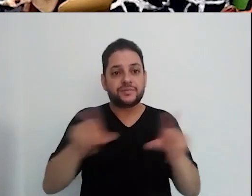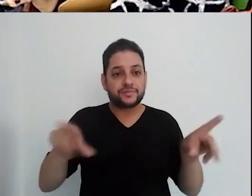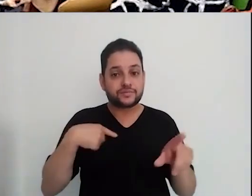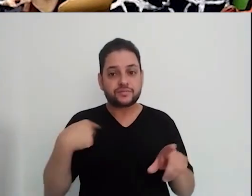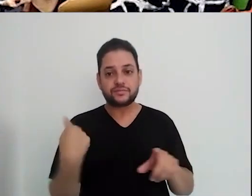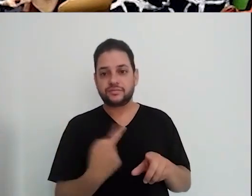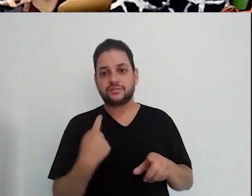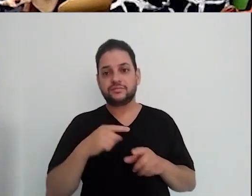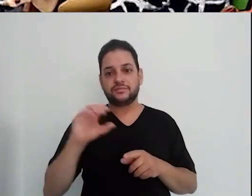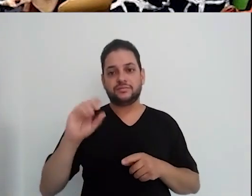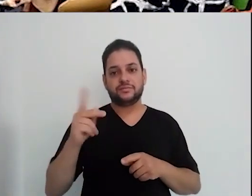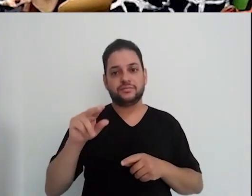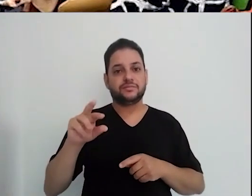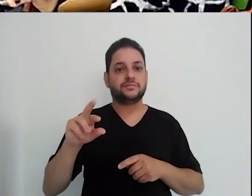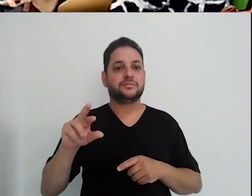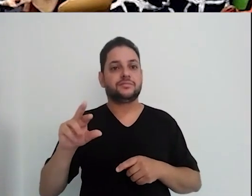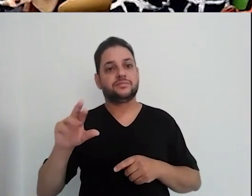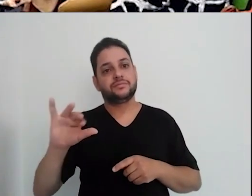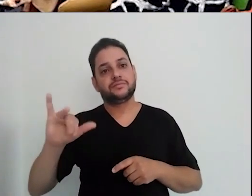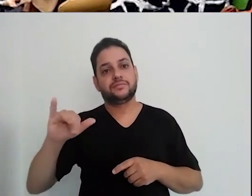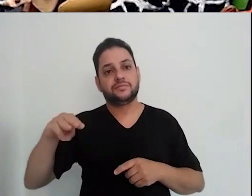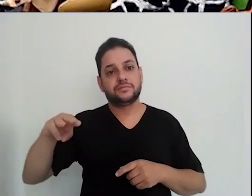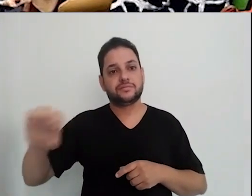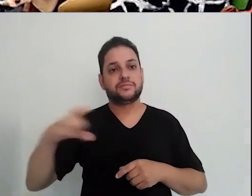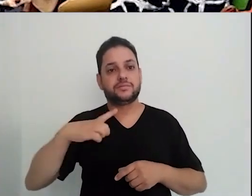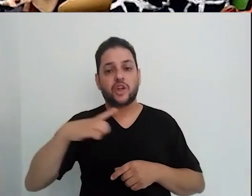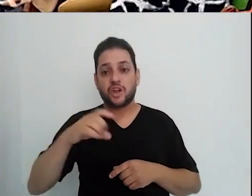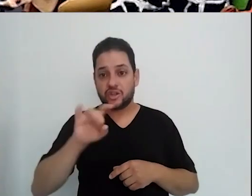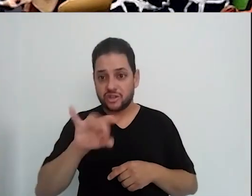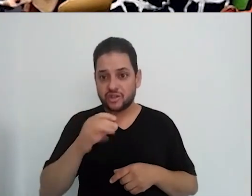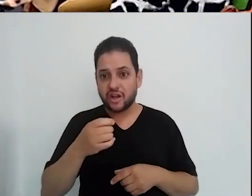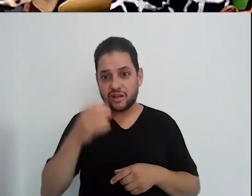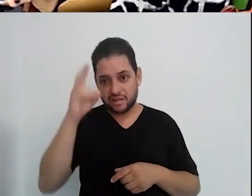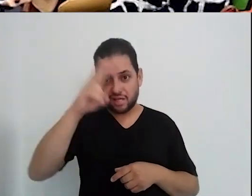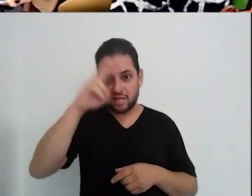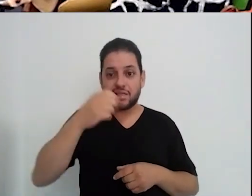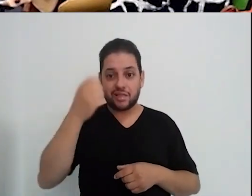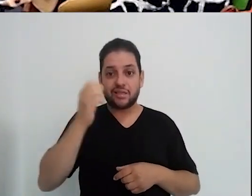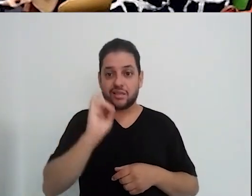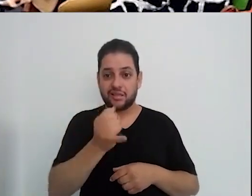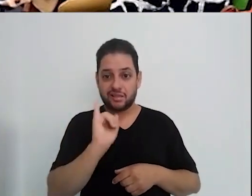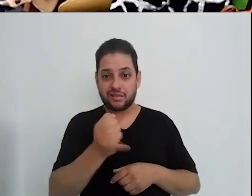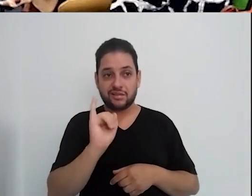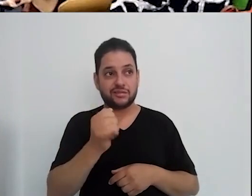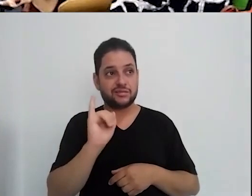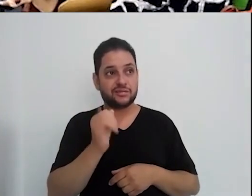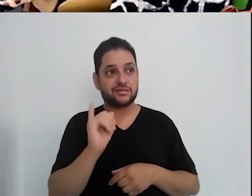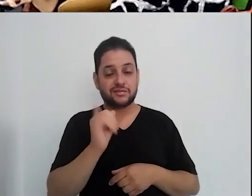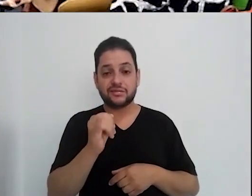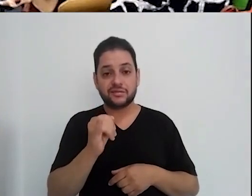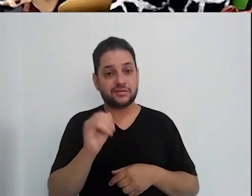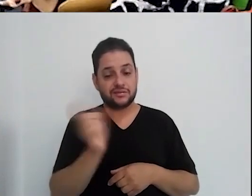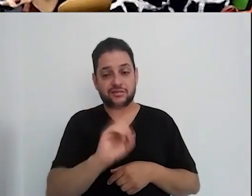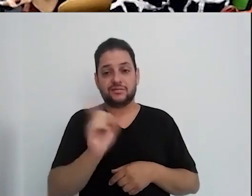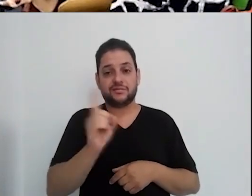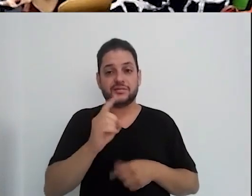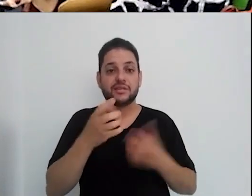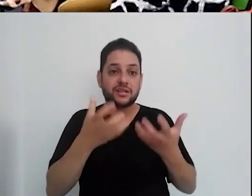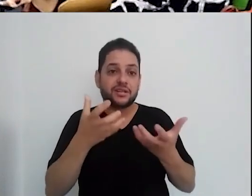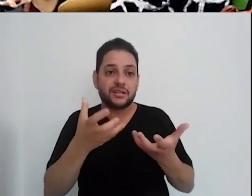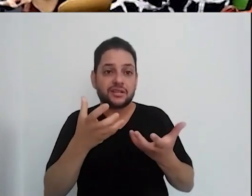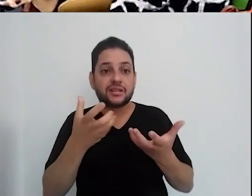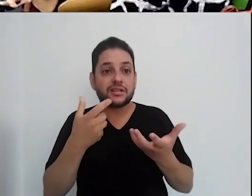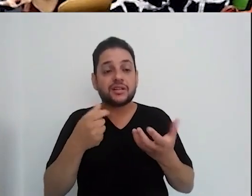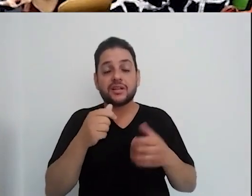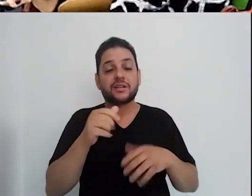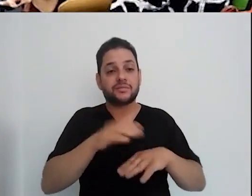faz para a questão do true crime. A gente não quer só contar a história, a gente quer que a minha mãe outro dia definiu de uma